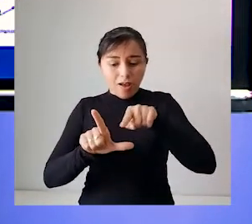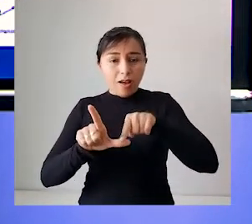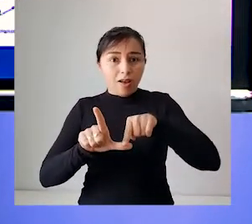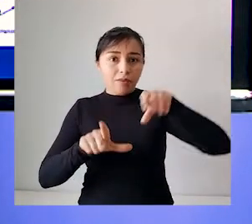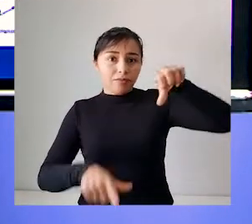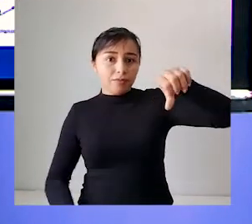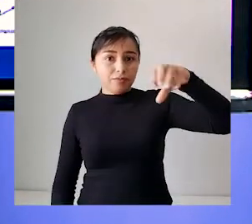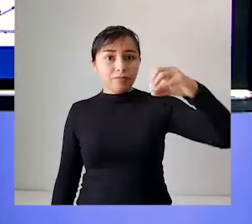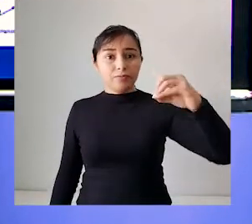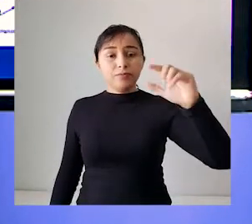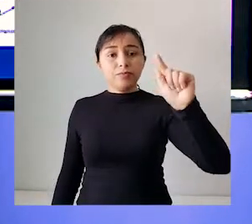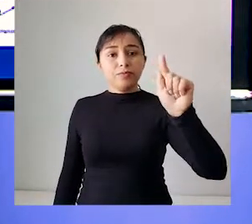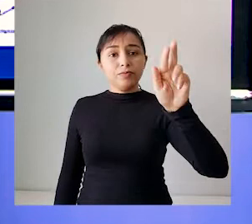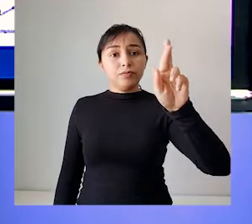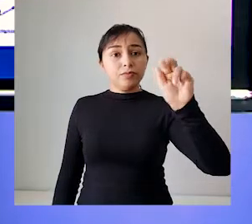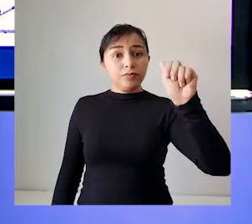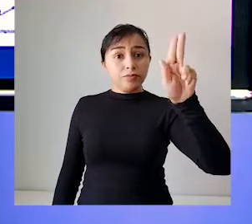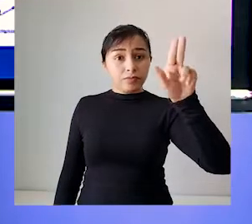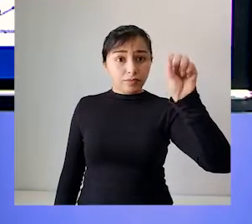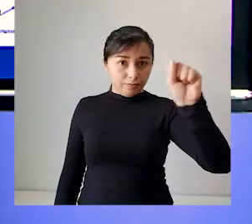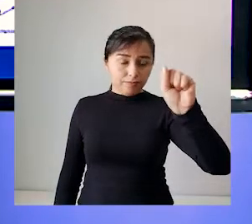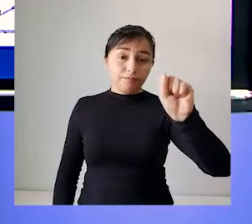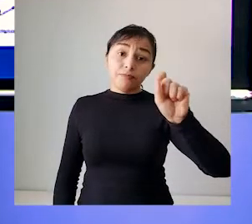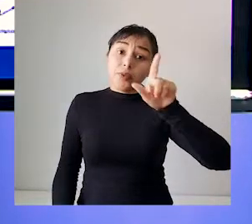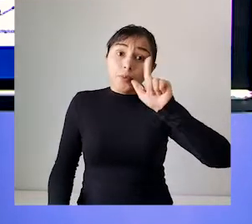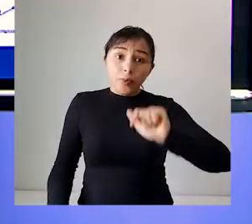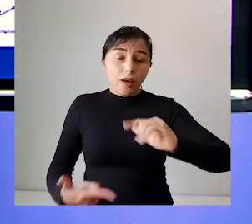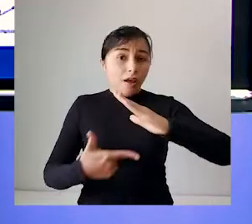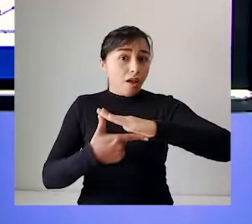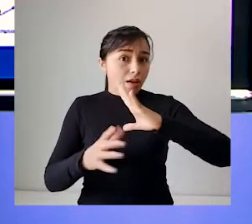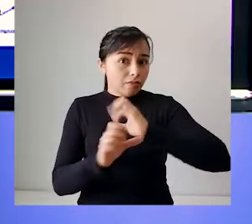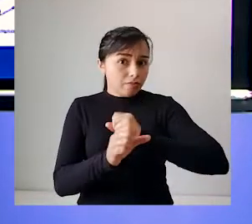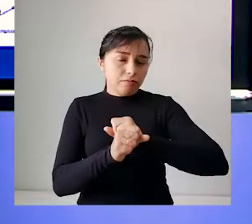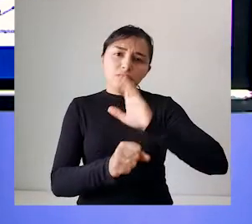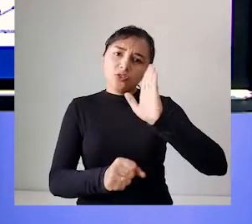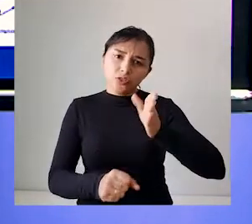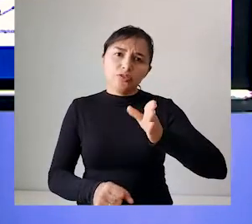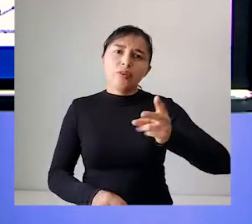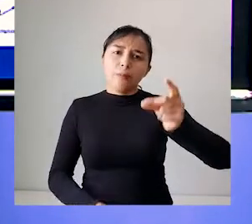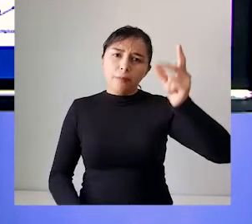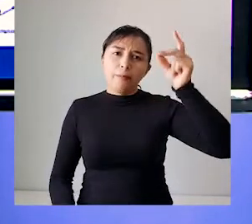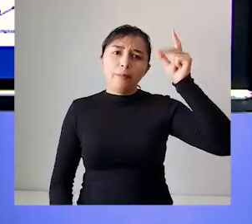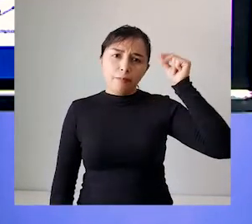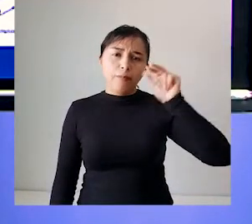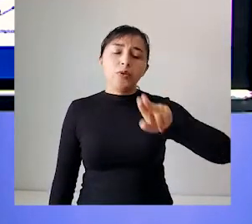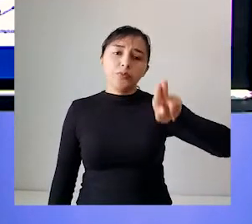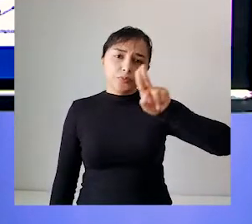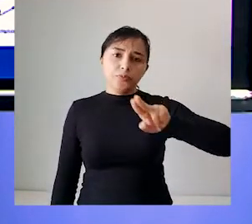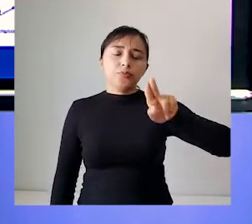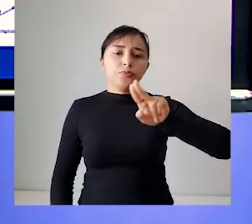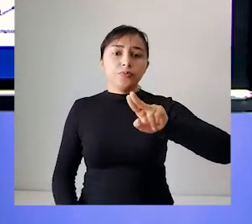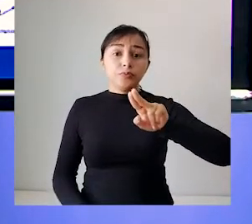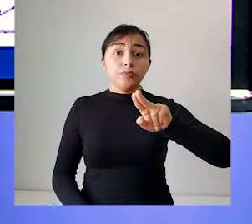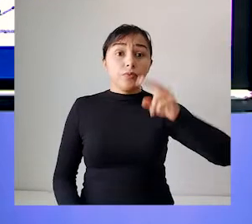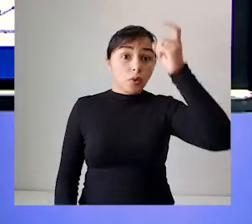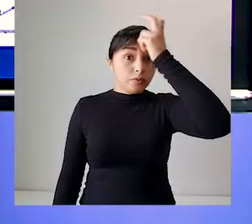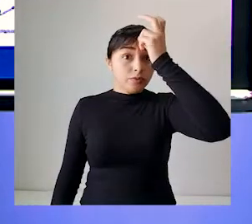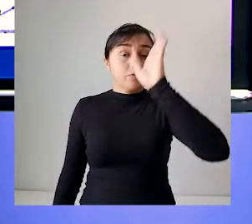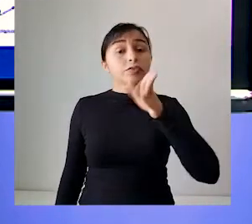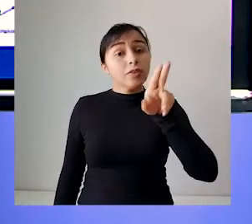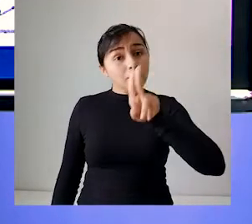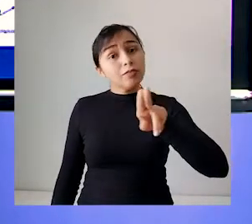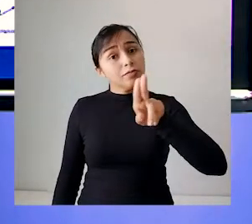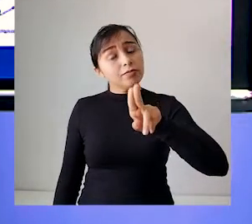graus. Então, a gente vê aqui que esse conhecimento ele já é bem antigo, né? Os egípcios